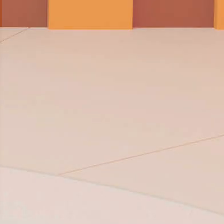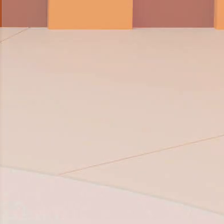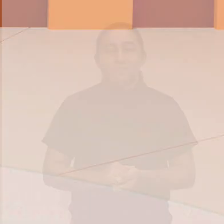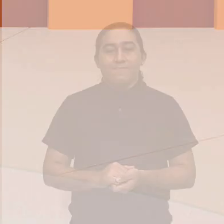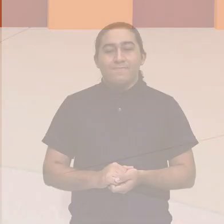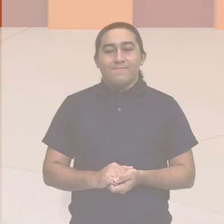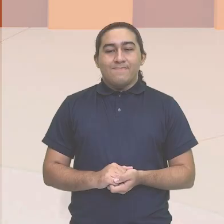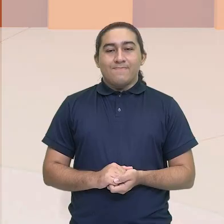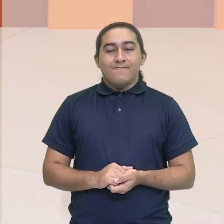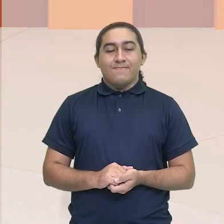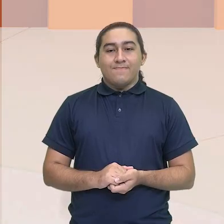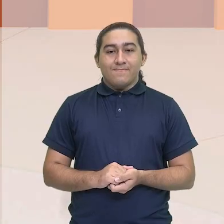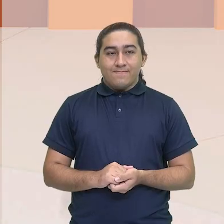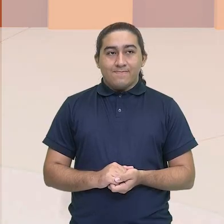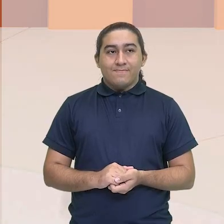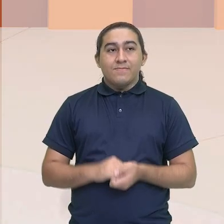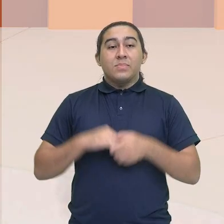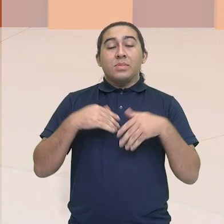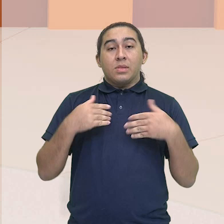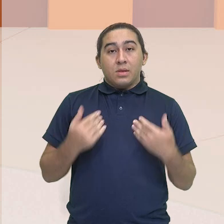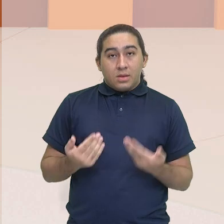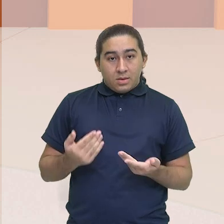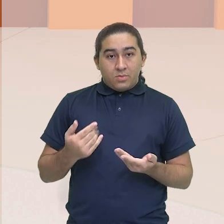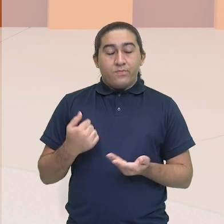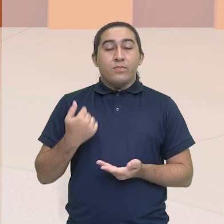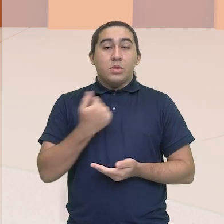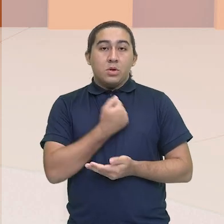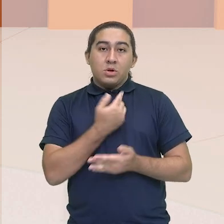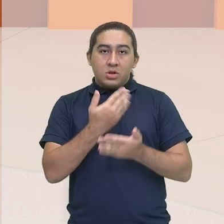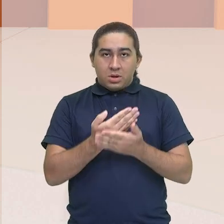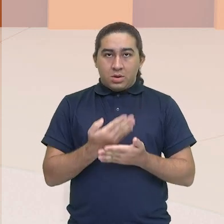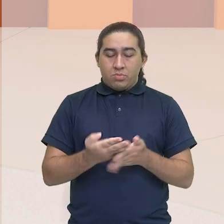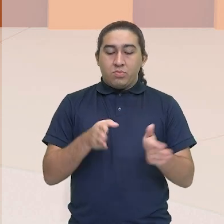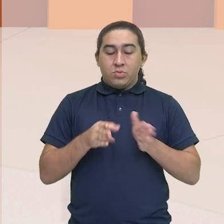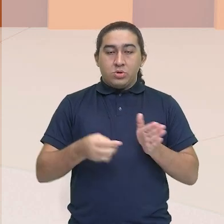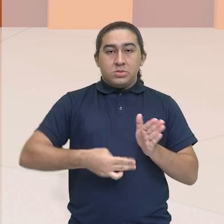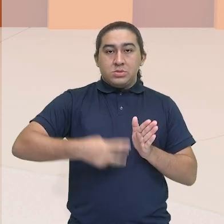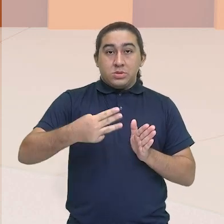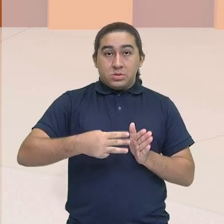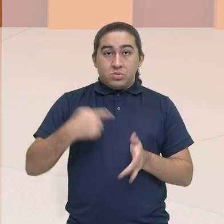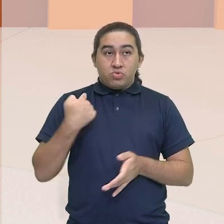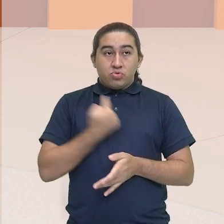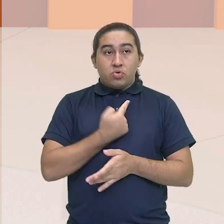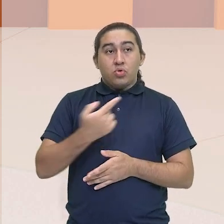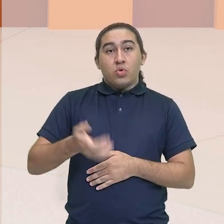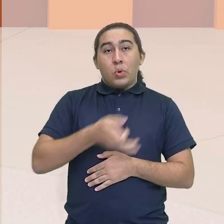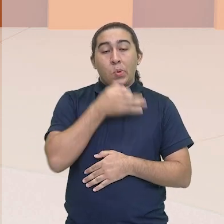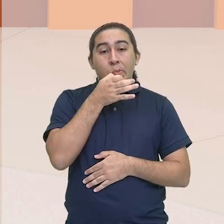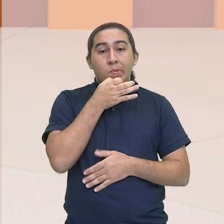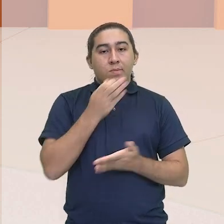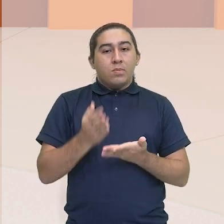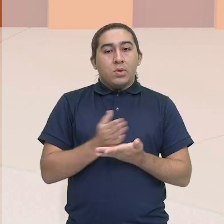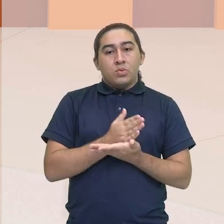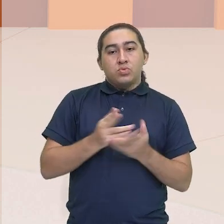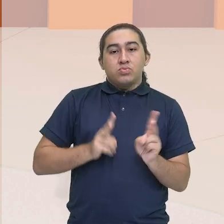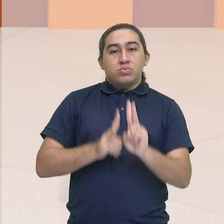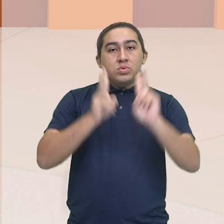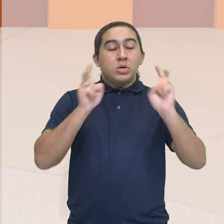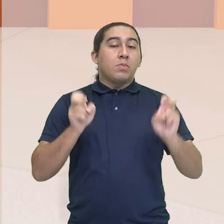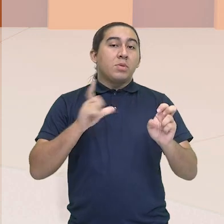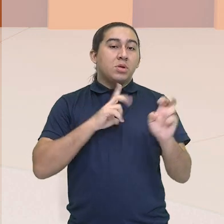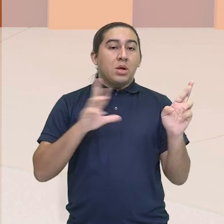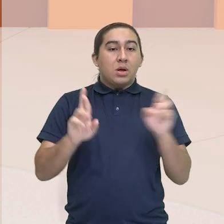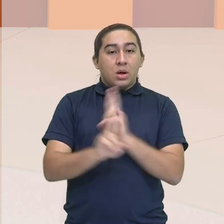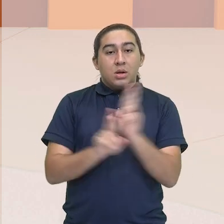Pessoal, ao longo da unidade 3, aqui nas nossas aulas de geografia, nós comentamos sobre alguns temas que têm muita